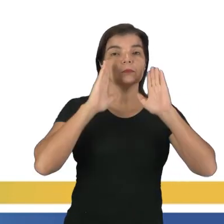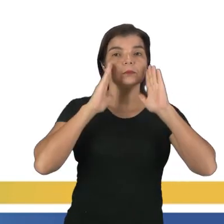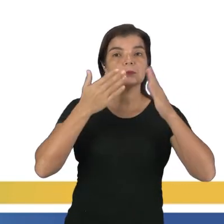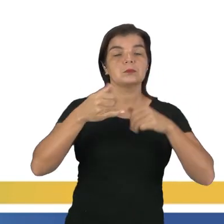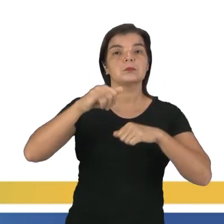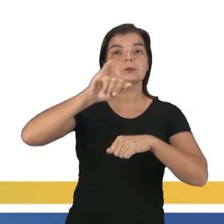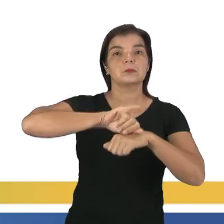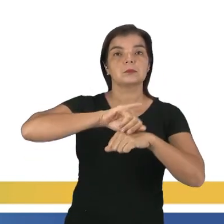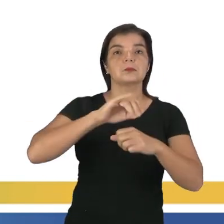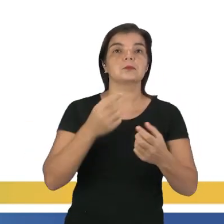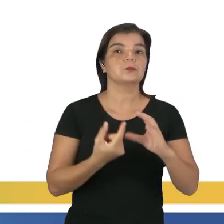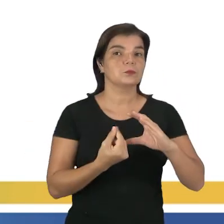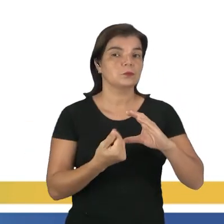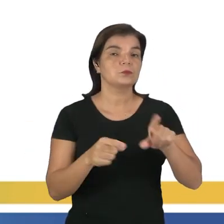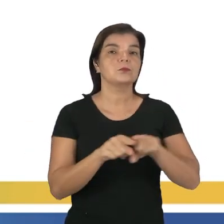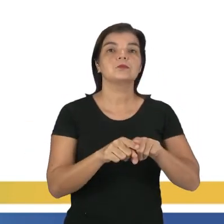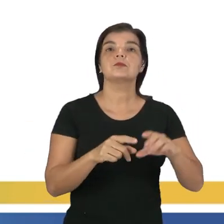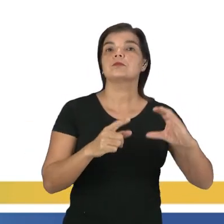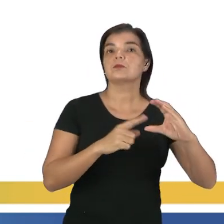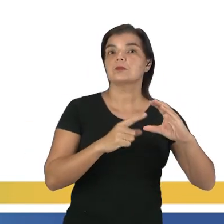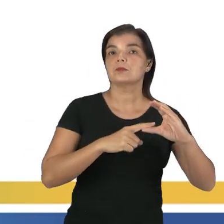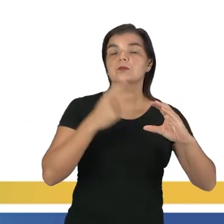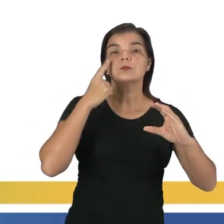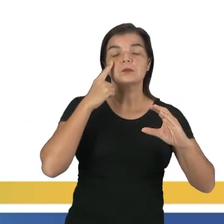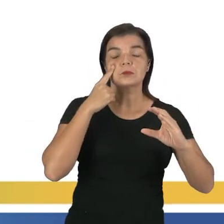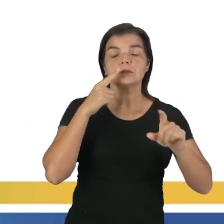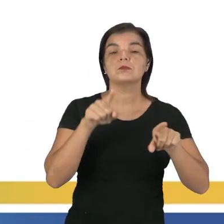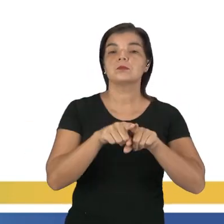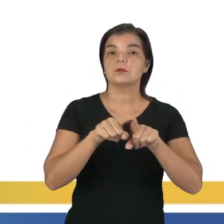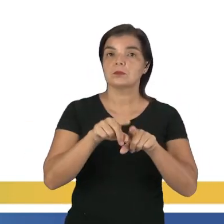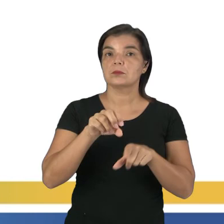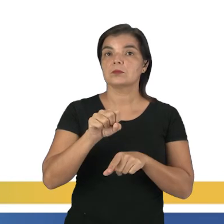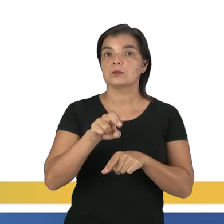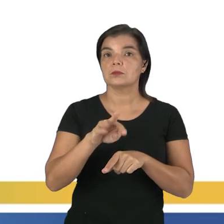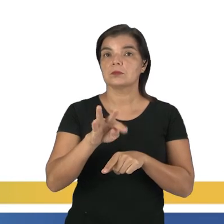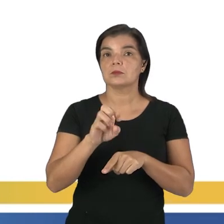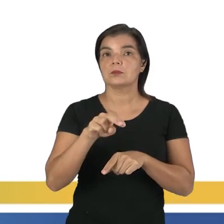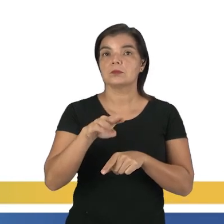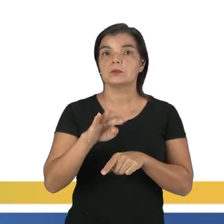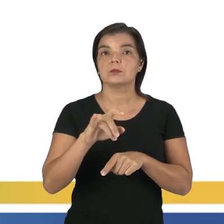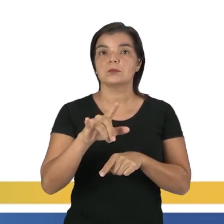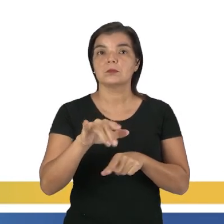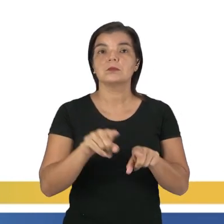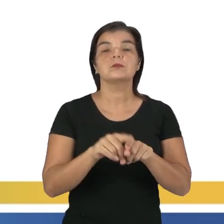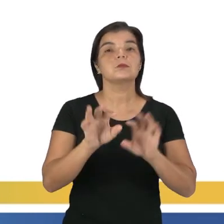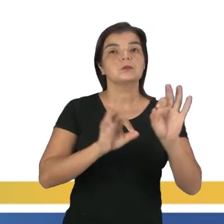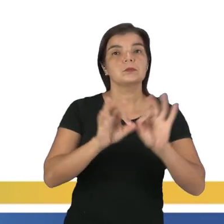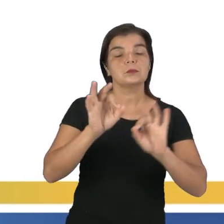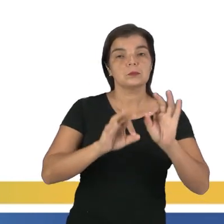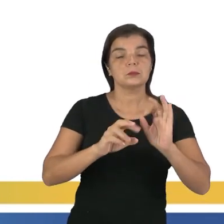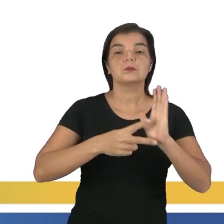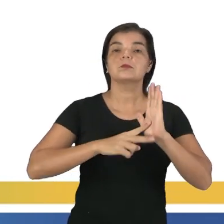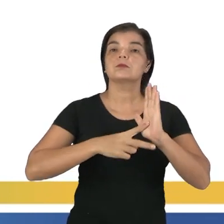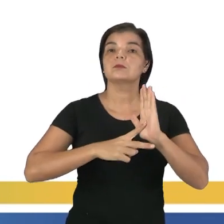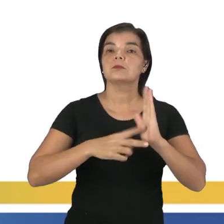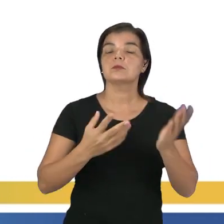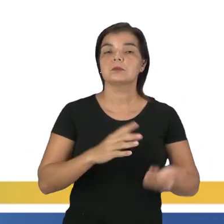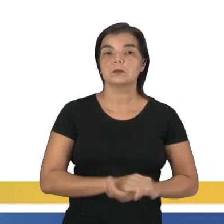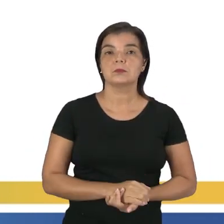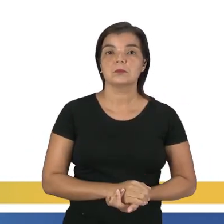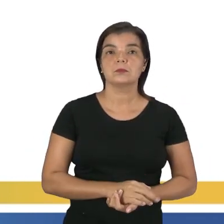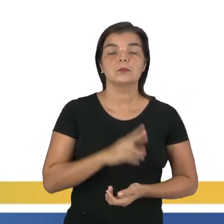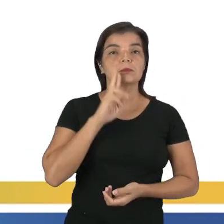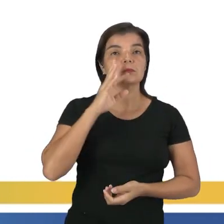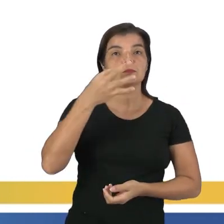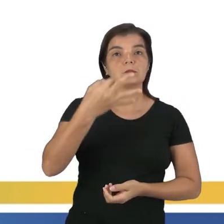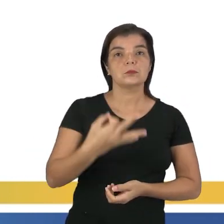na concentração do capital, na noção de sustentabilidade ou na organização dos sindicatos. Então, a